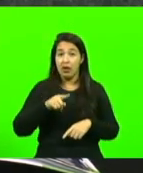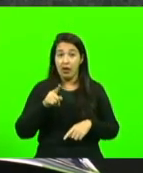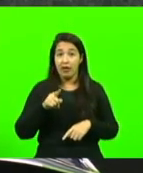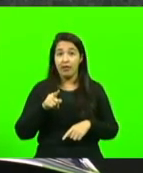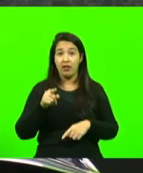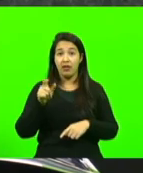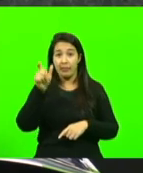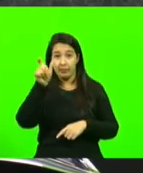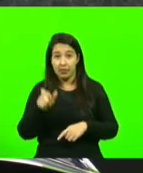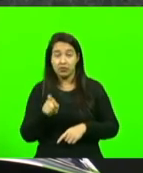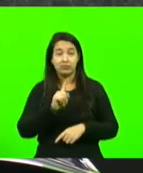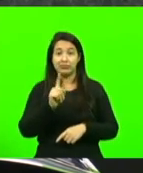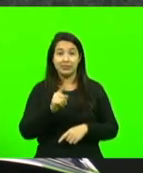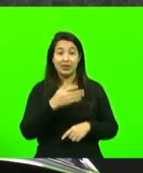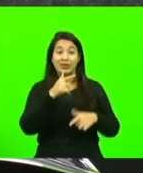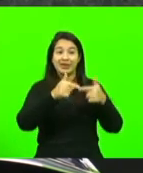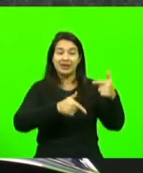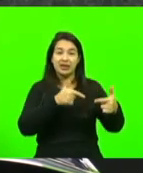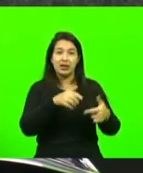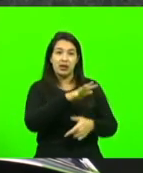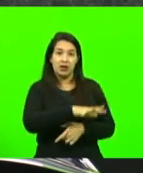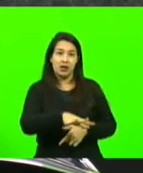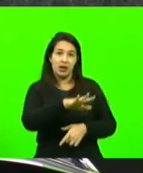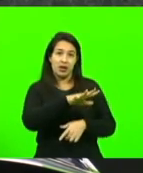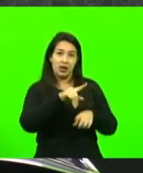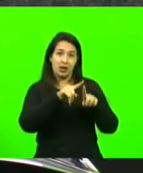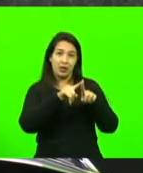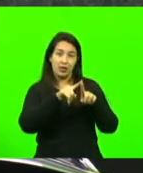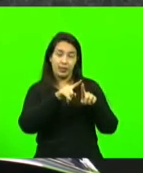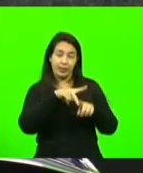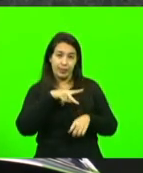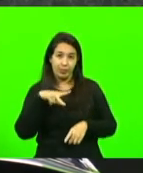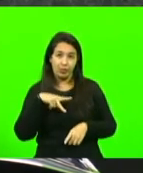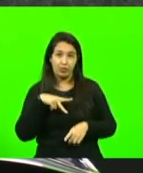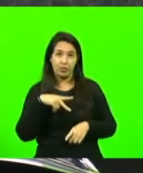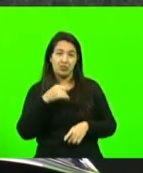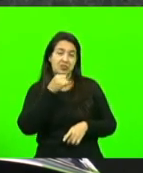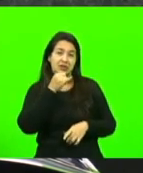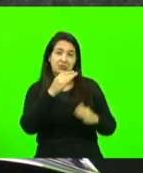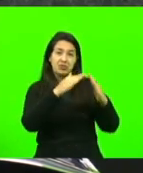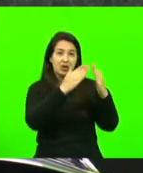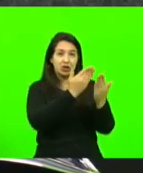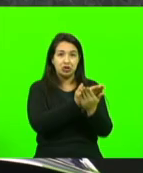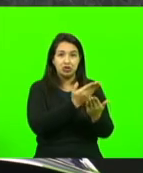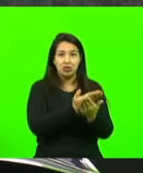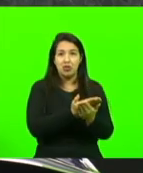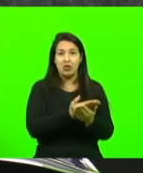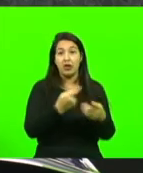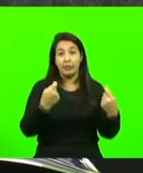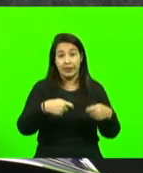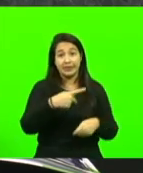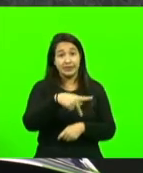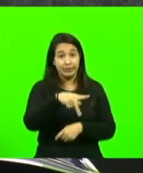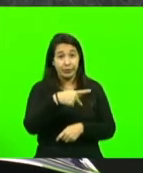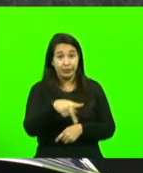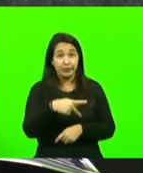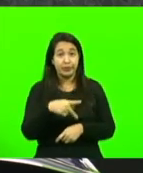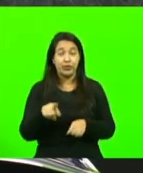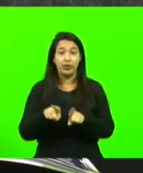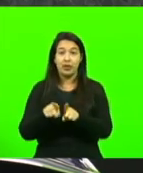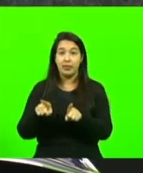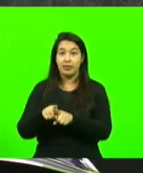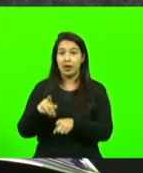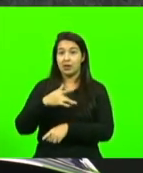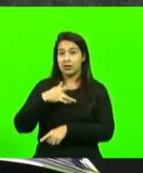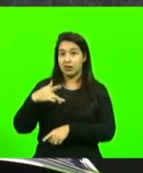público não existe escola sem professor não existe serviço de saúde e sem enfermeiro